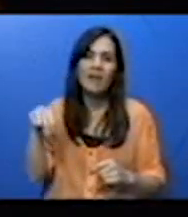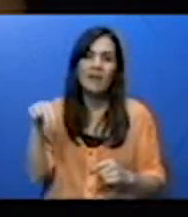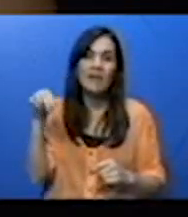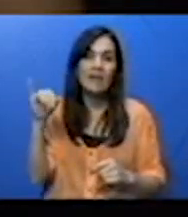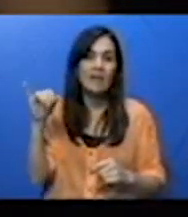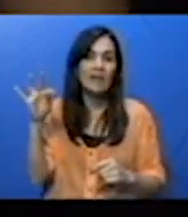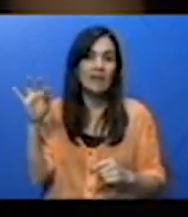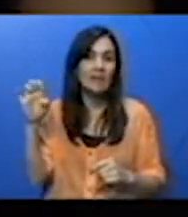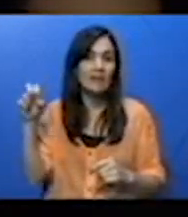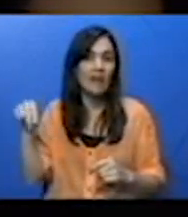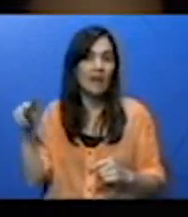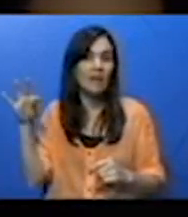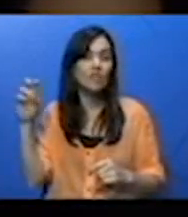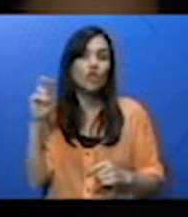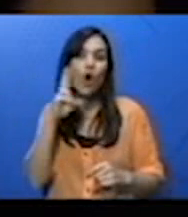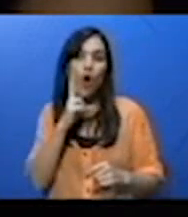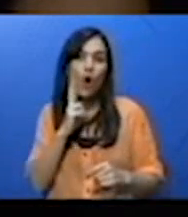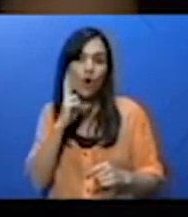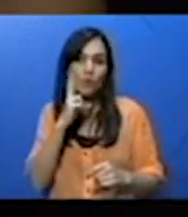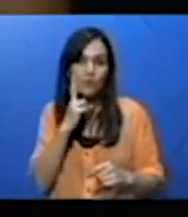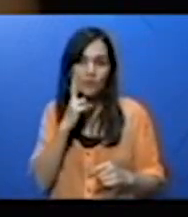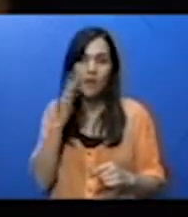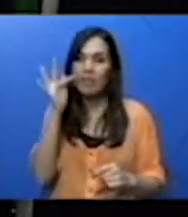teimosa, novamente, amarelo,